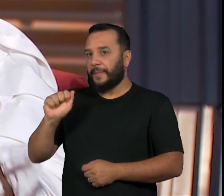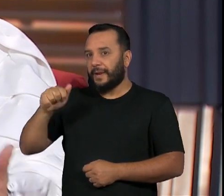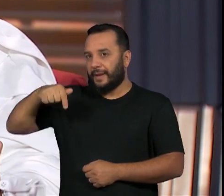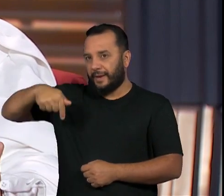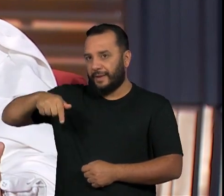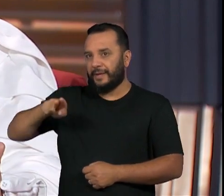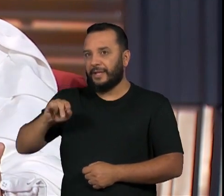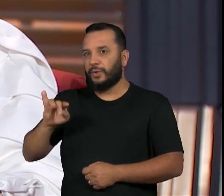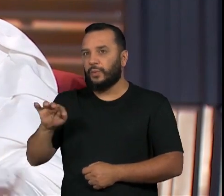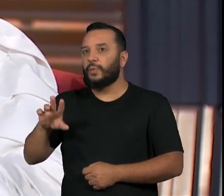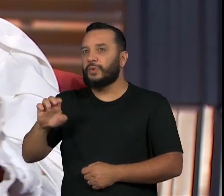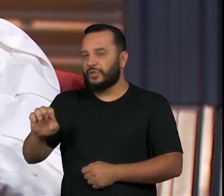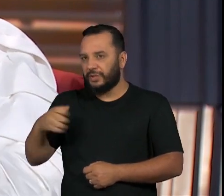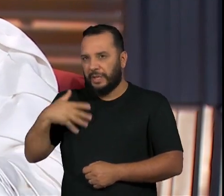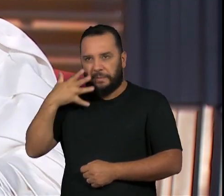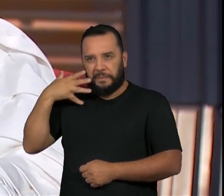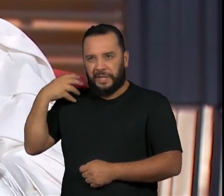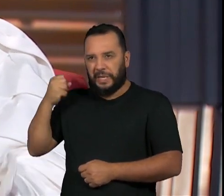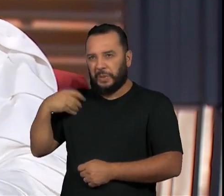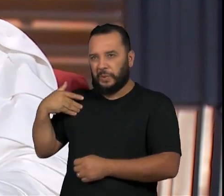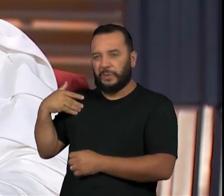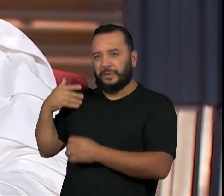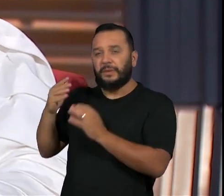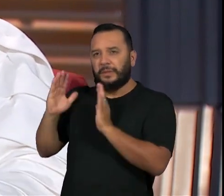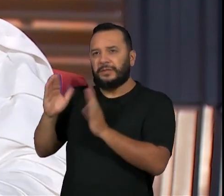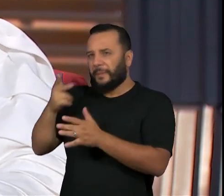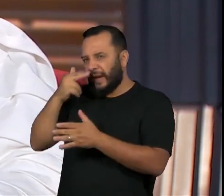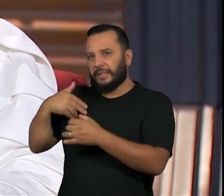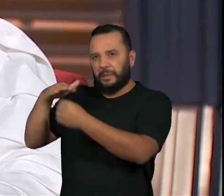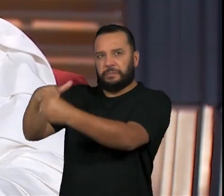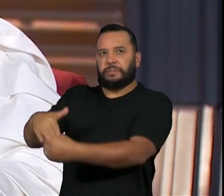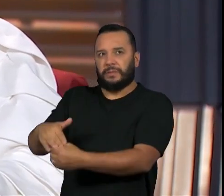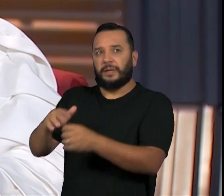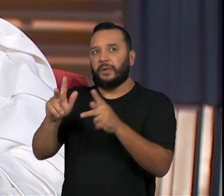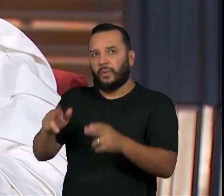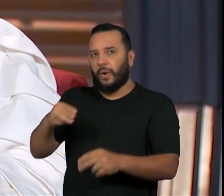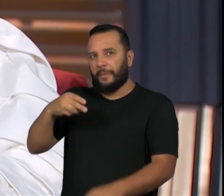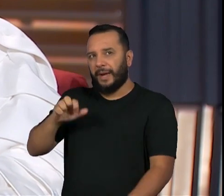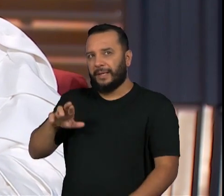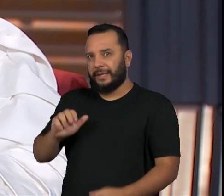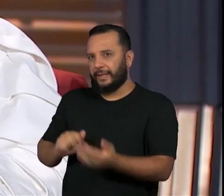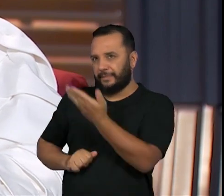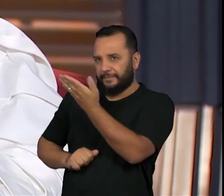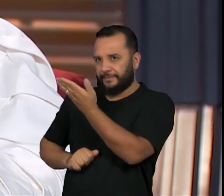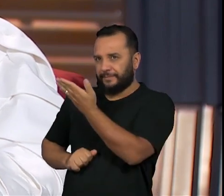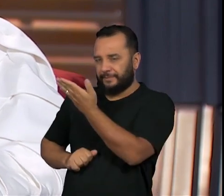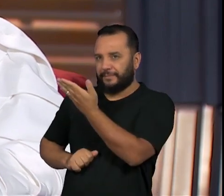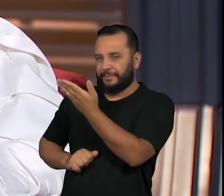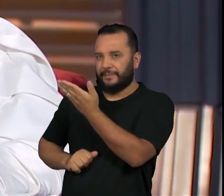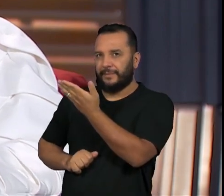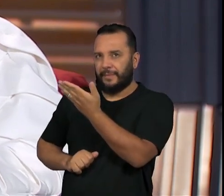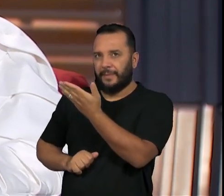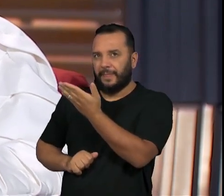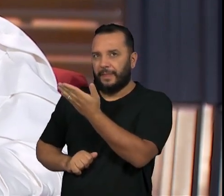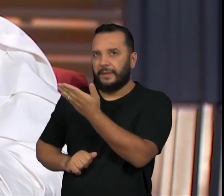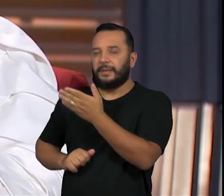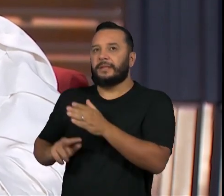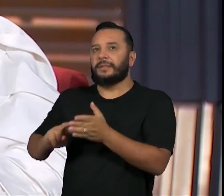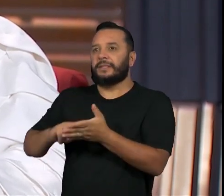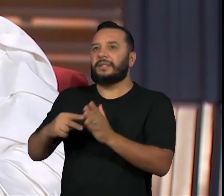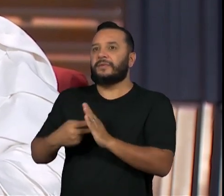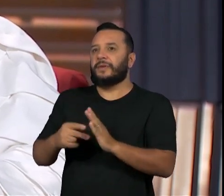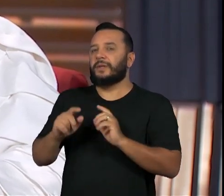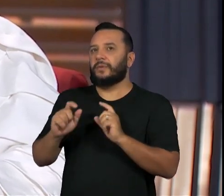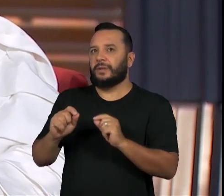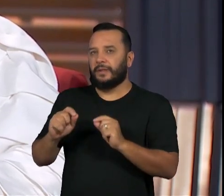Bento, psicóloga do campo da psicologia social, a gente tá falando de uma produção de